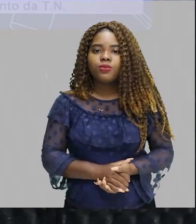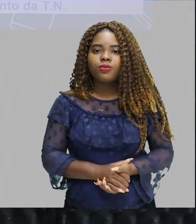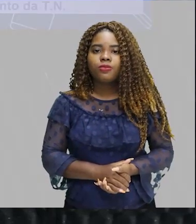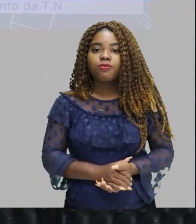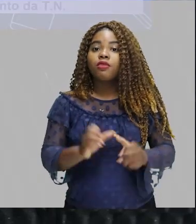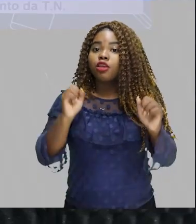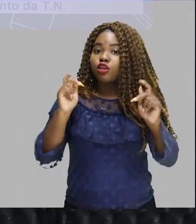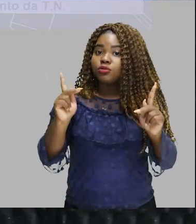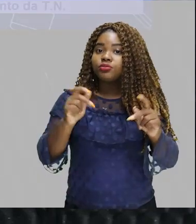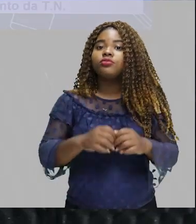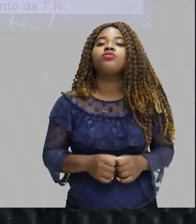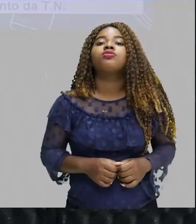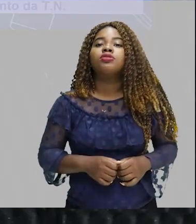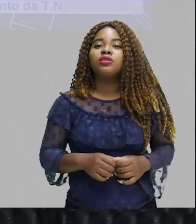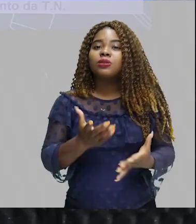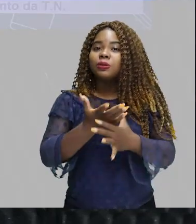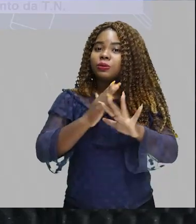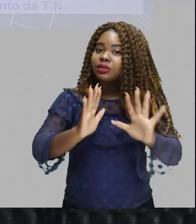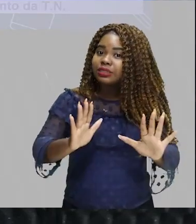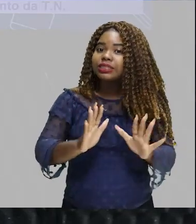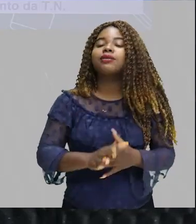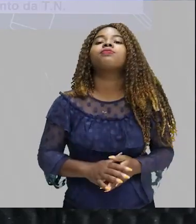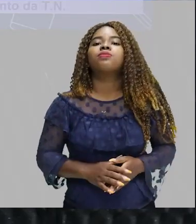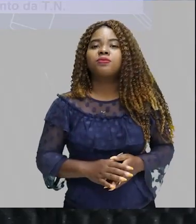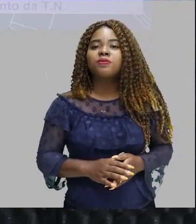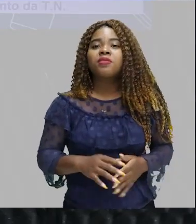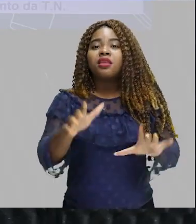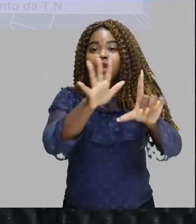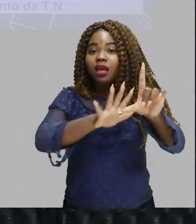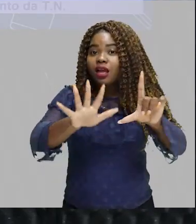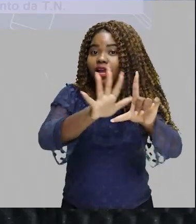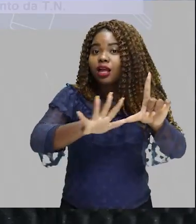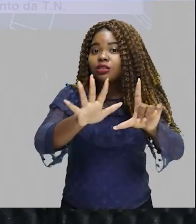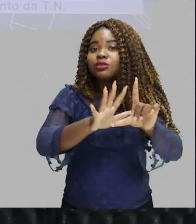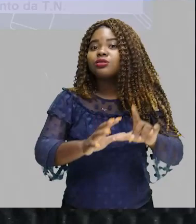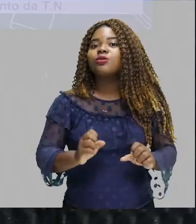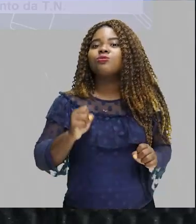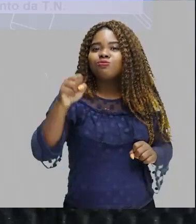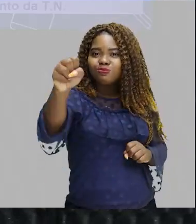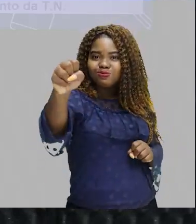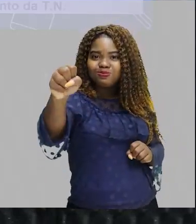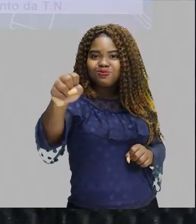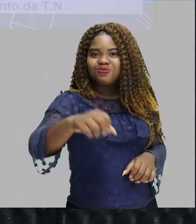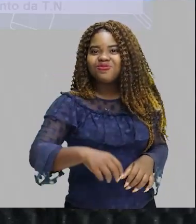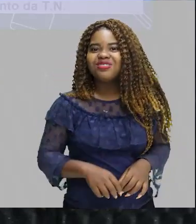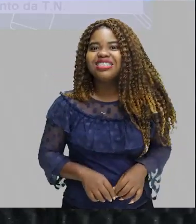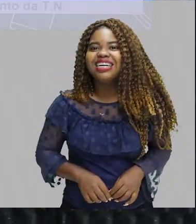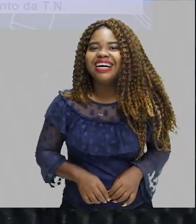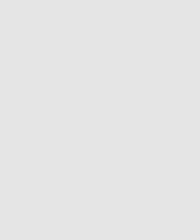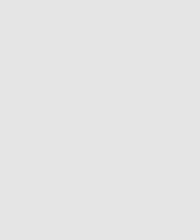características. Belezinha? Então, galera, para essas outras informações, plataforma Gonçalves Dias. Valeu!